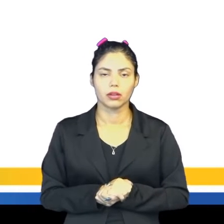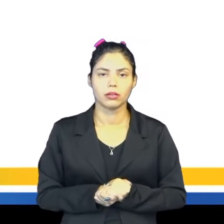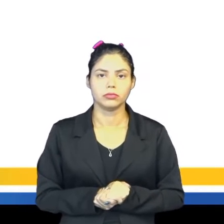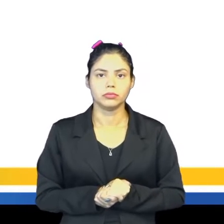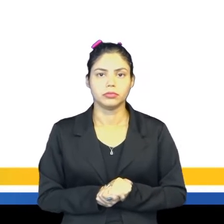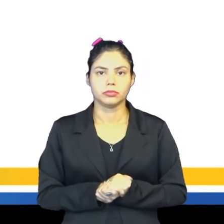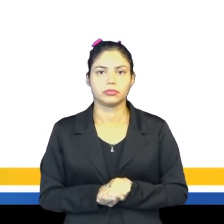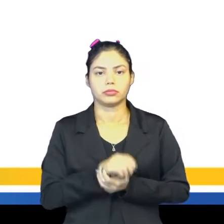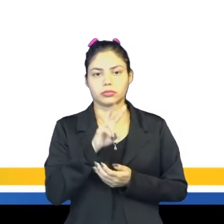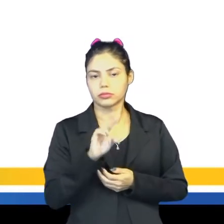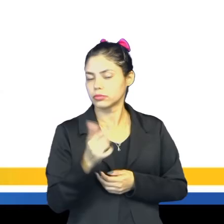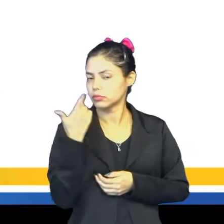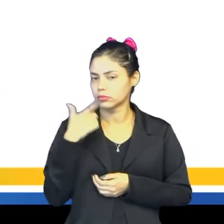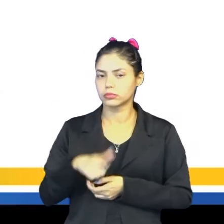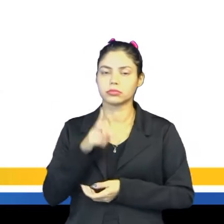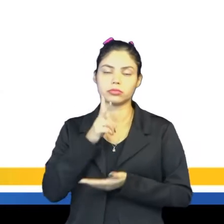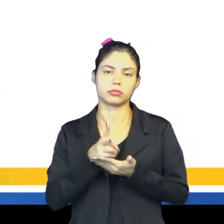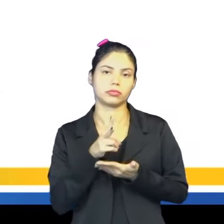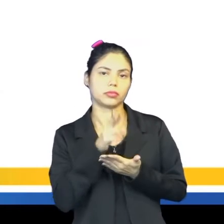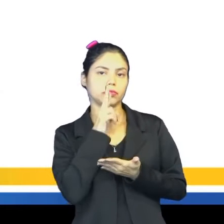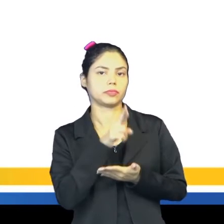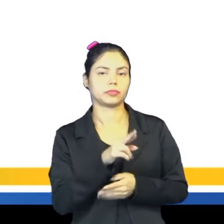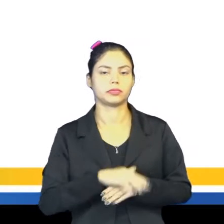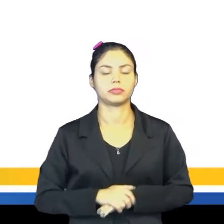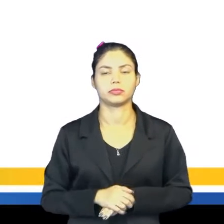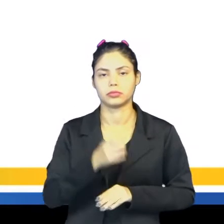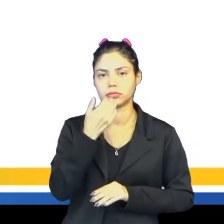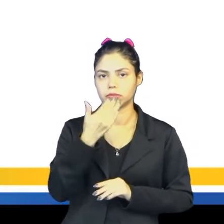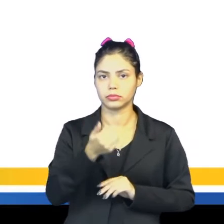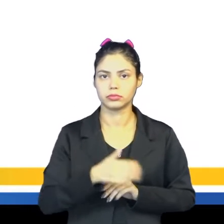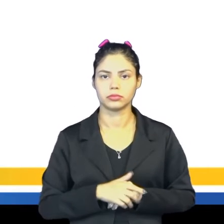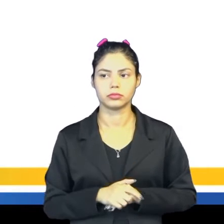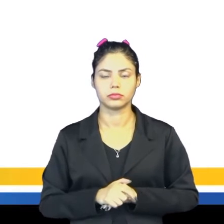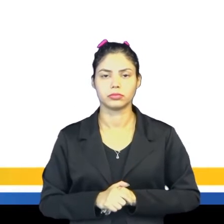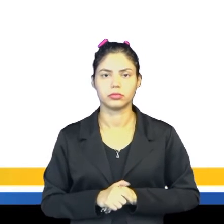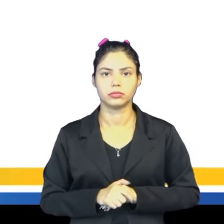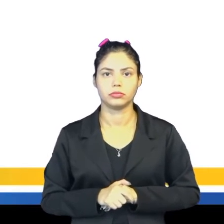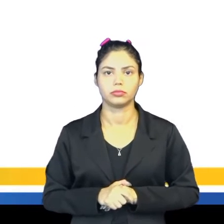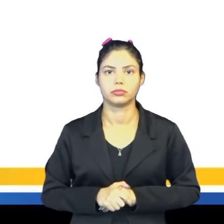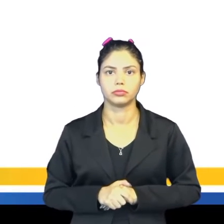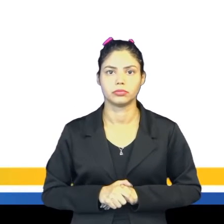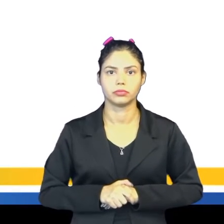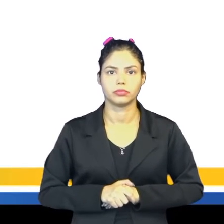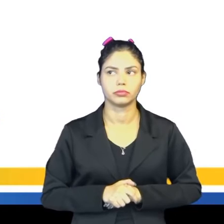momentaneamente. Vai dar no mesmo resultado. Tudo bem?